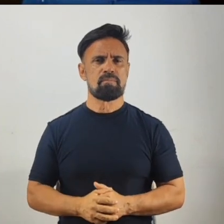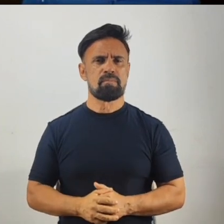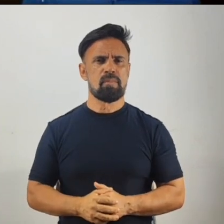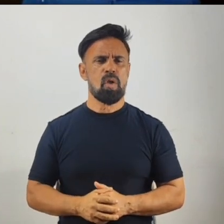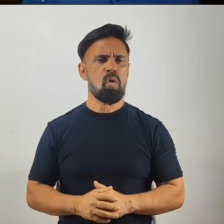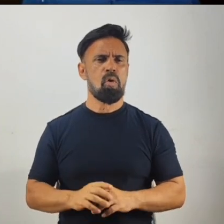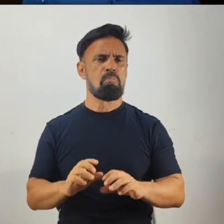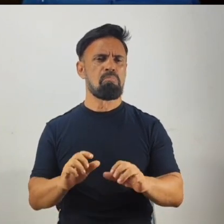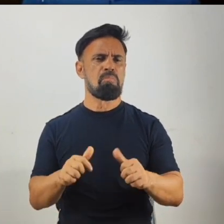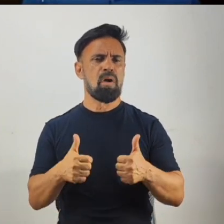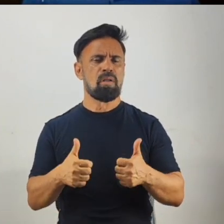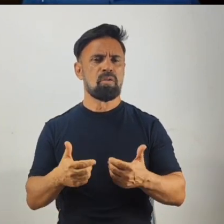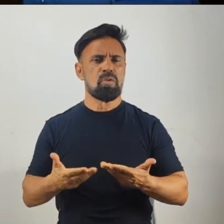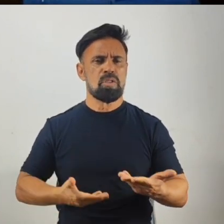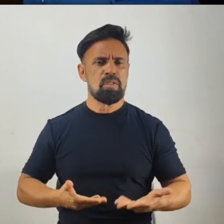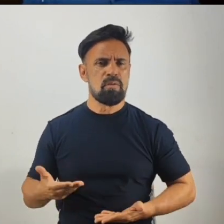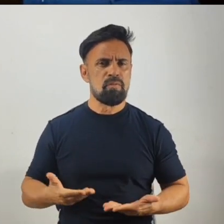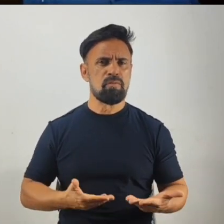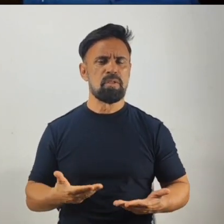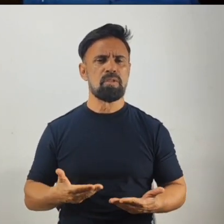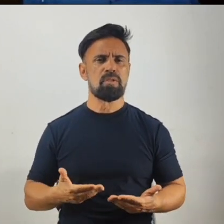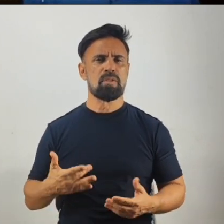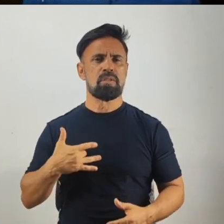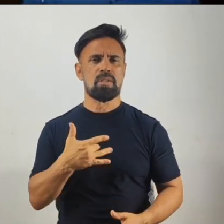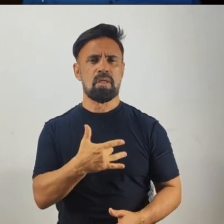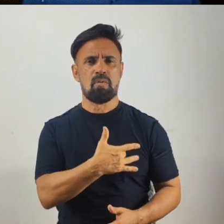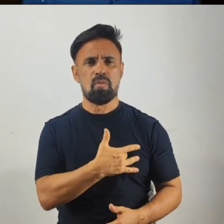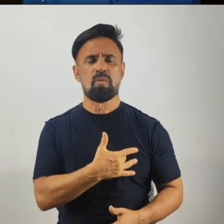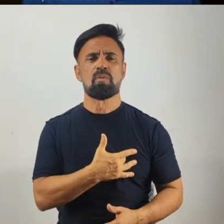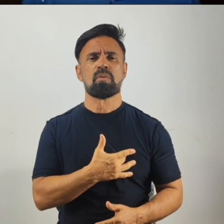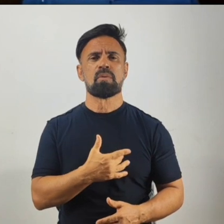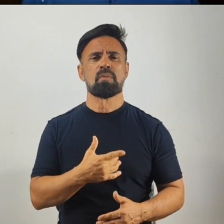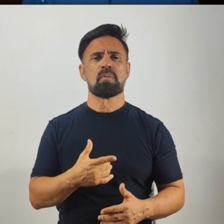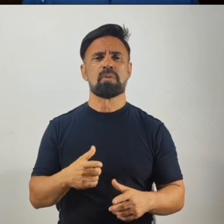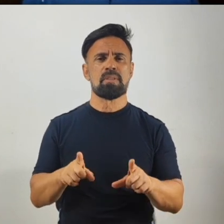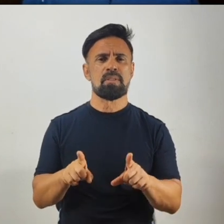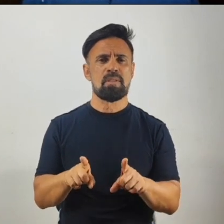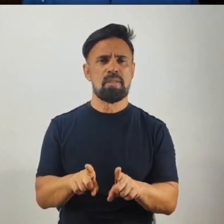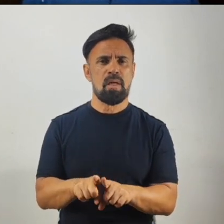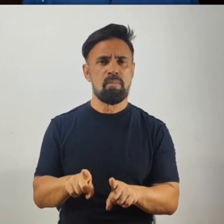gente vai tratar de qualidade nos serviços de saúde, como vamos tratar